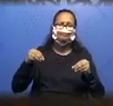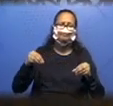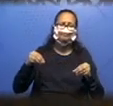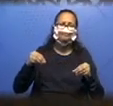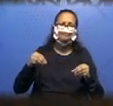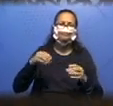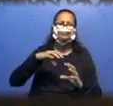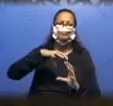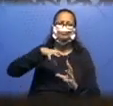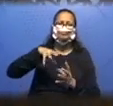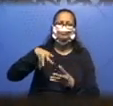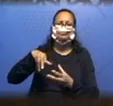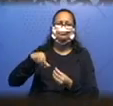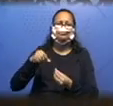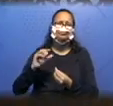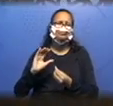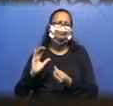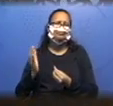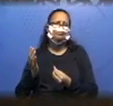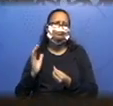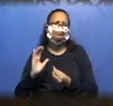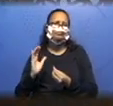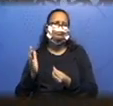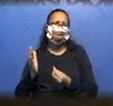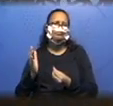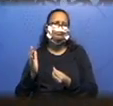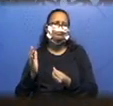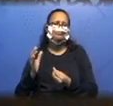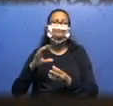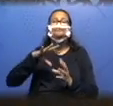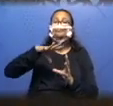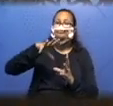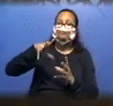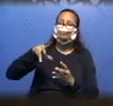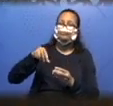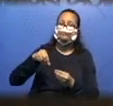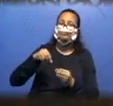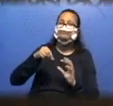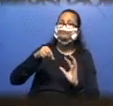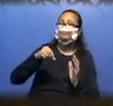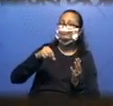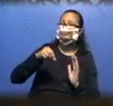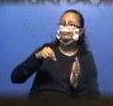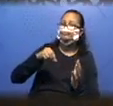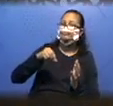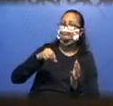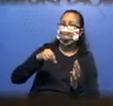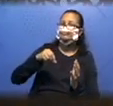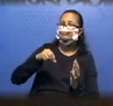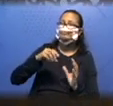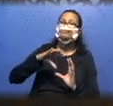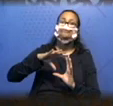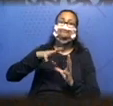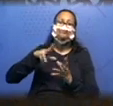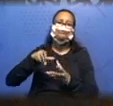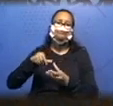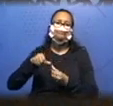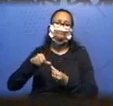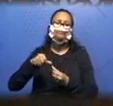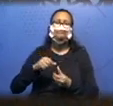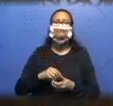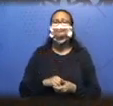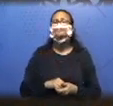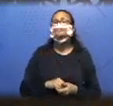Do lado ocidental, pertencia a Portugal. Do lado oriental, a Espanha,